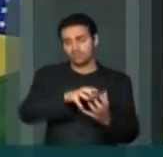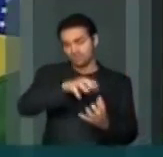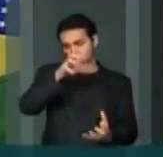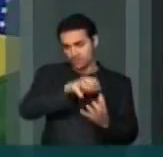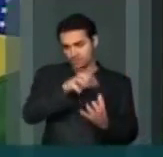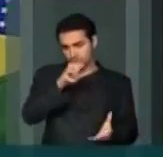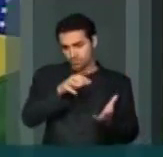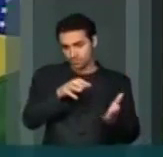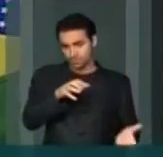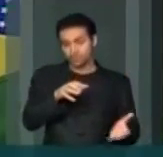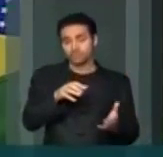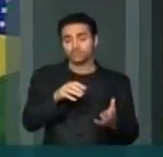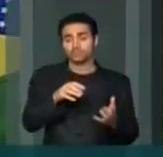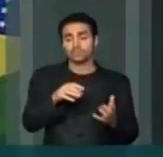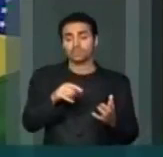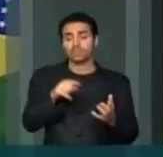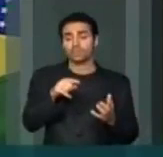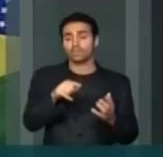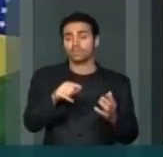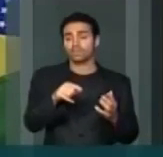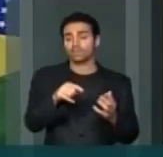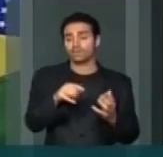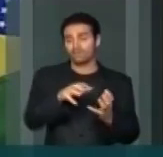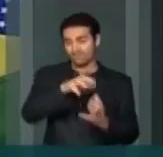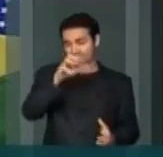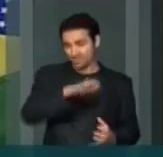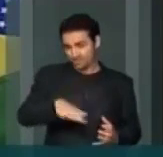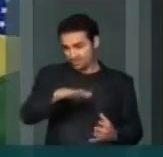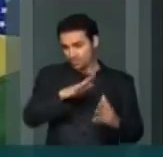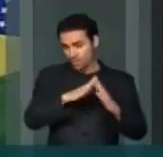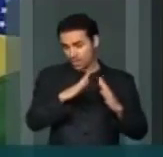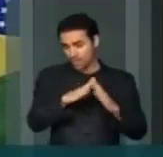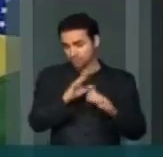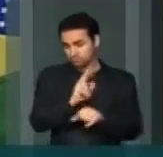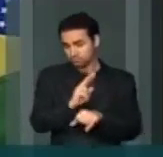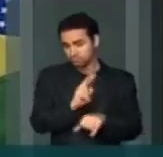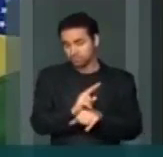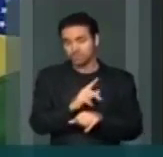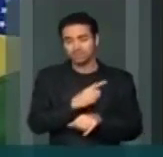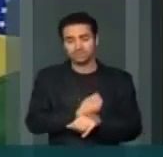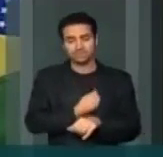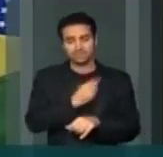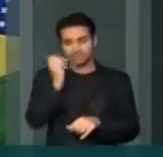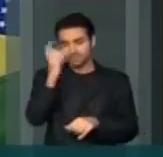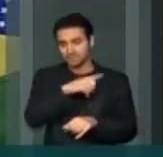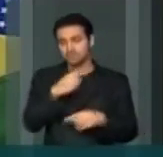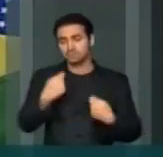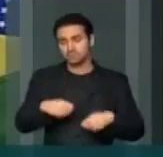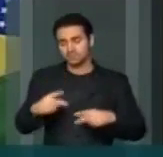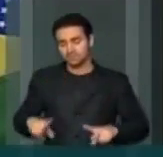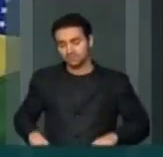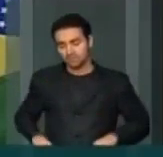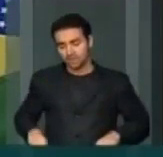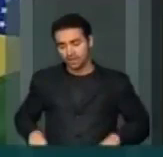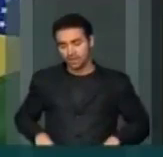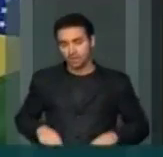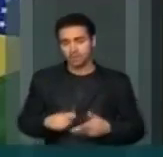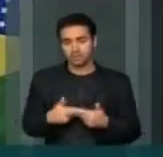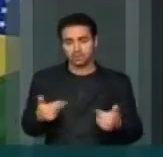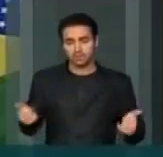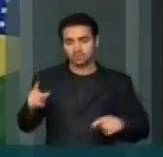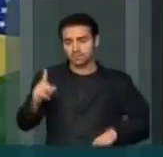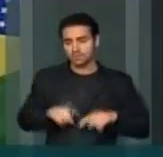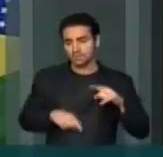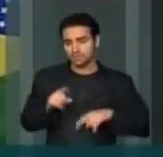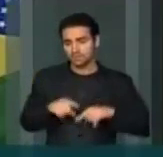dos Velhos passa por uma situação muito crítica, precisando de fralda geriátrica, precisando desse material. Então a